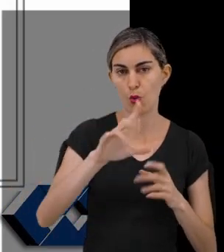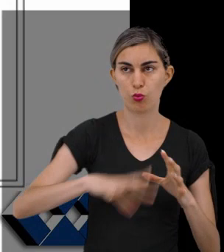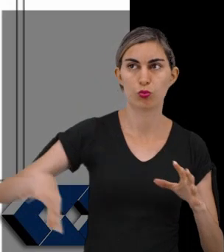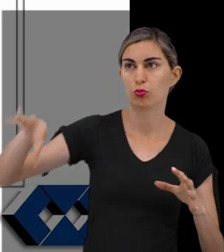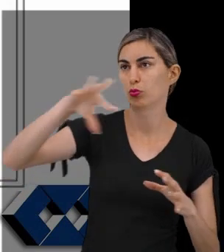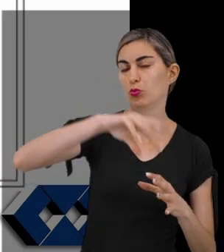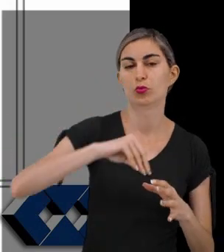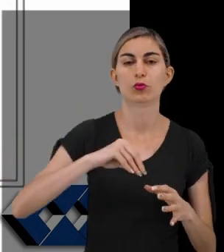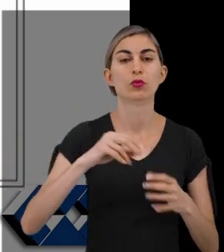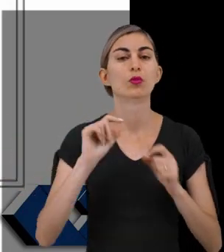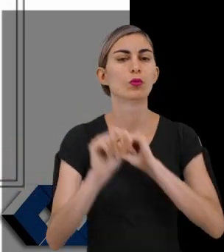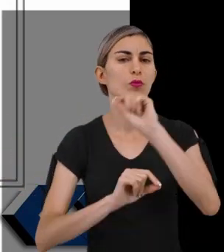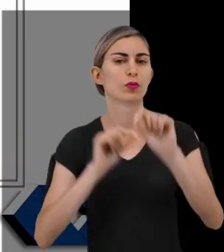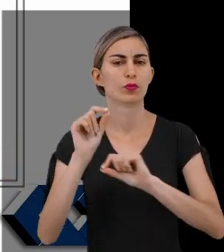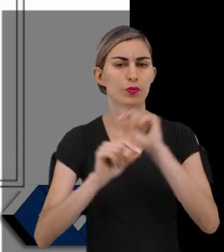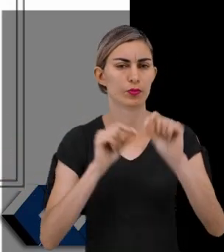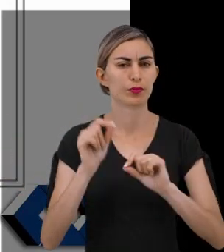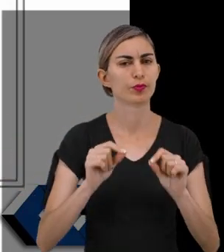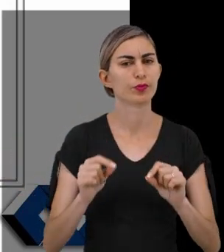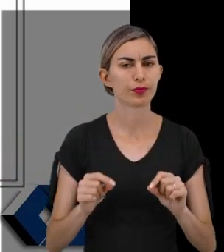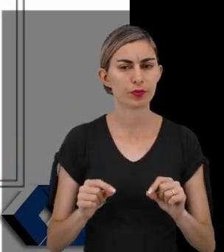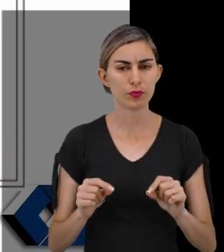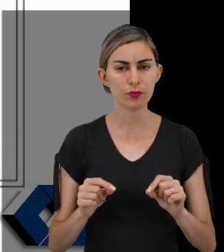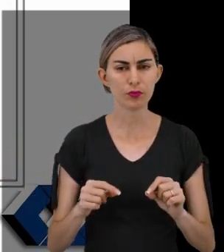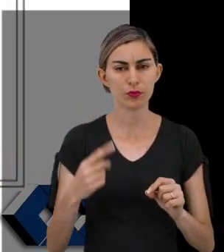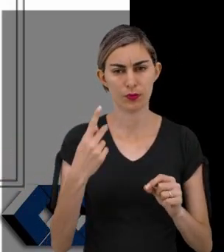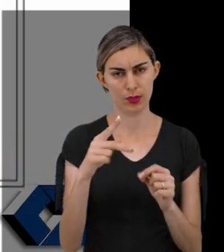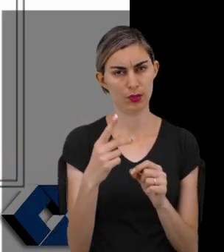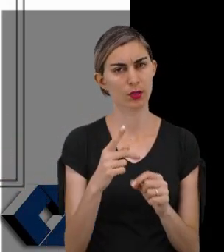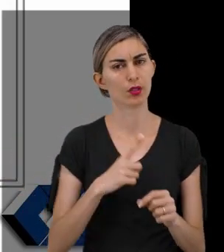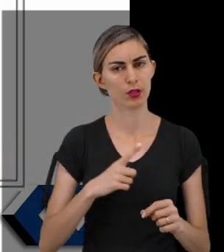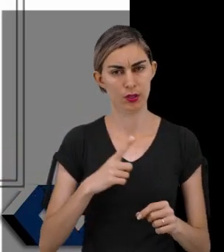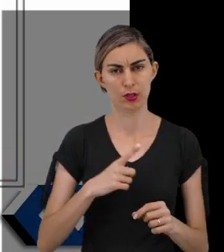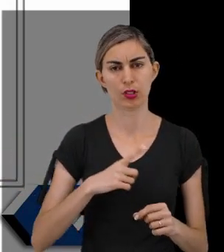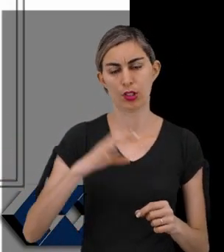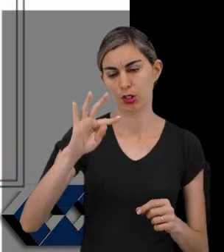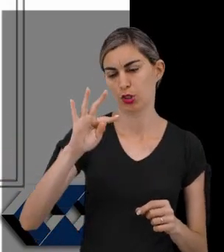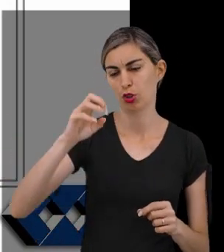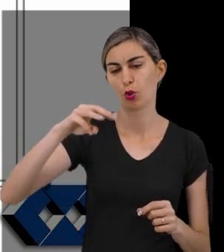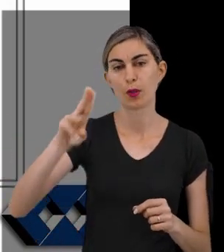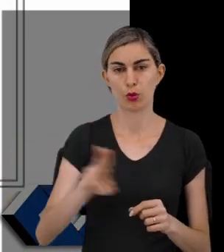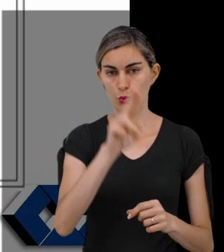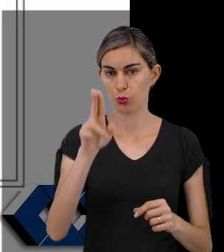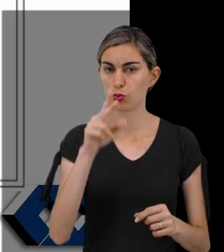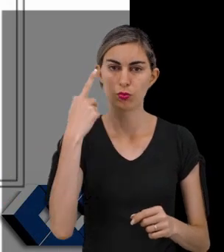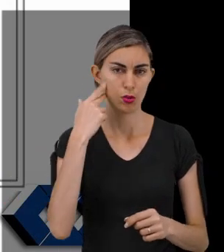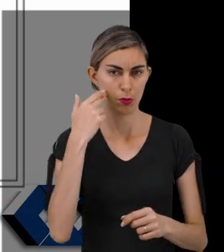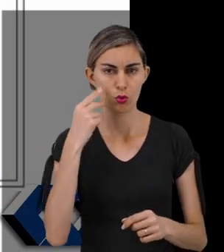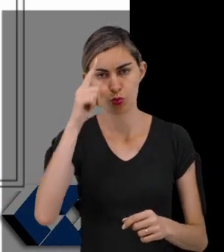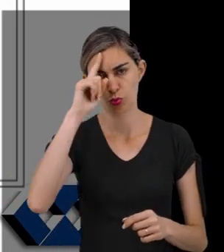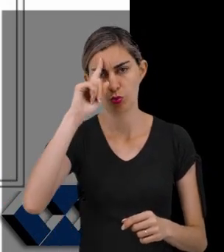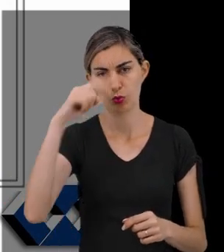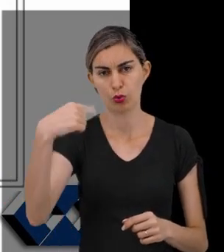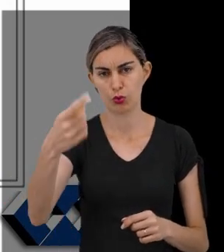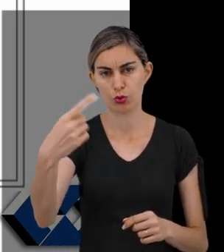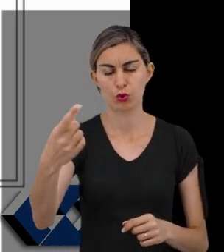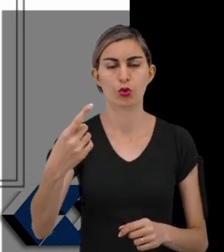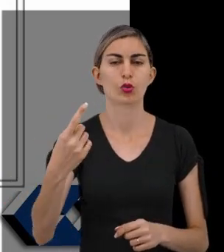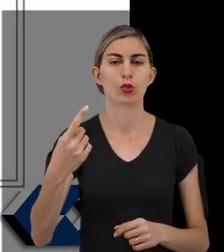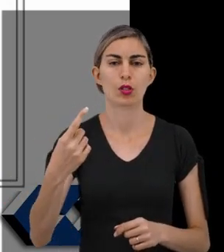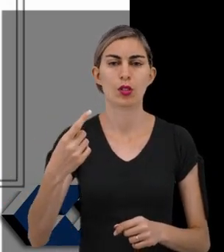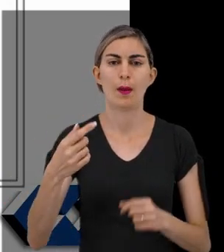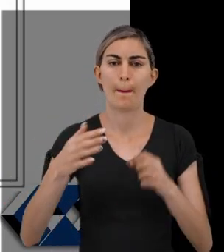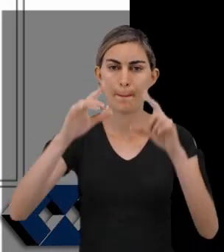geral. Que seria o quê? Relembrando um pouco. A gente teria aquelas tomadas de uso geral, que são as tomadas, geralmente são as